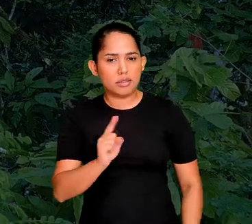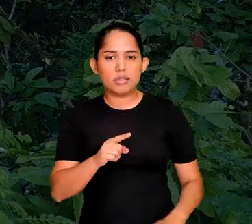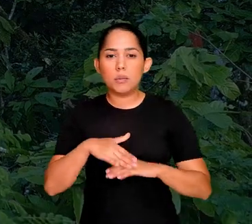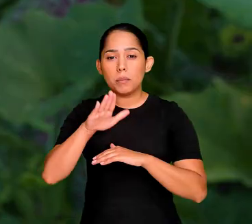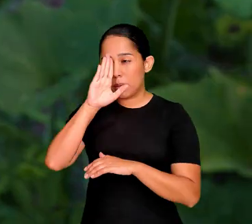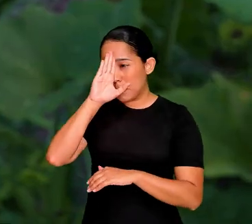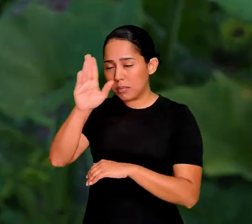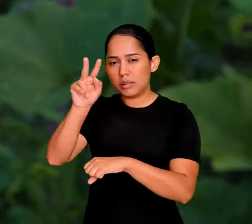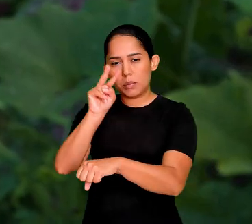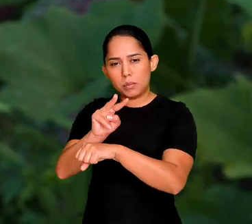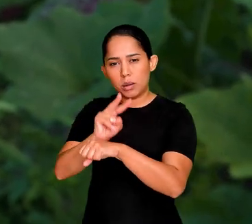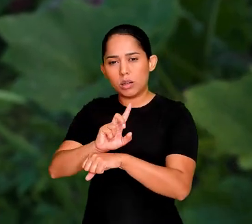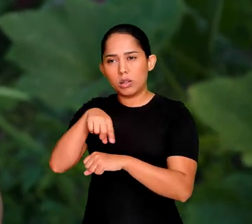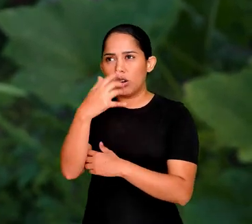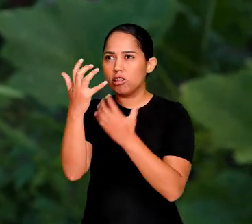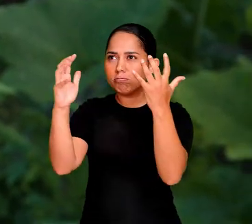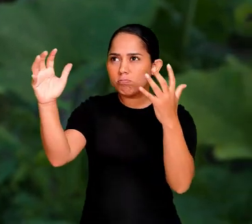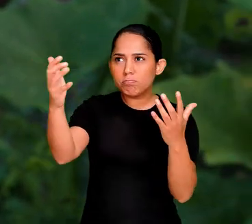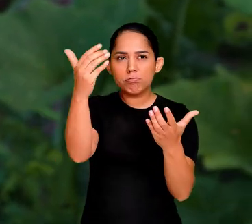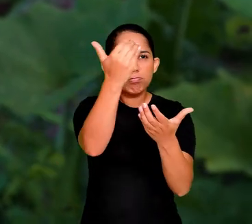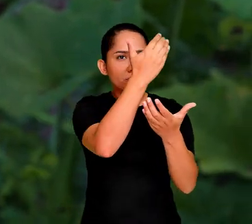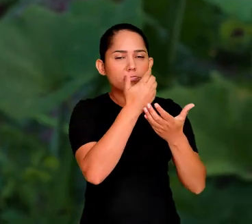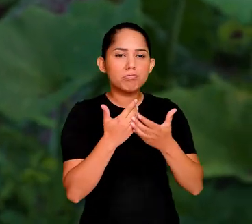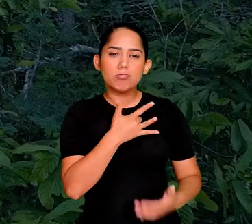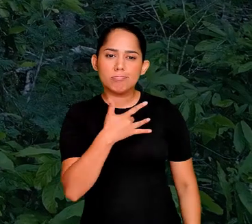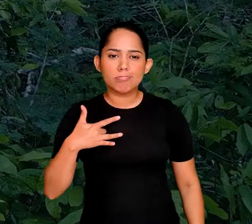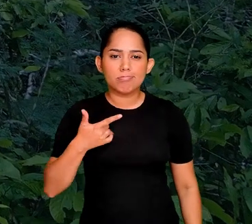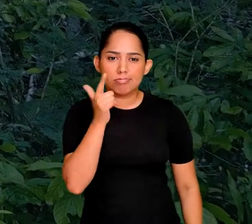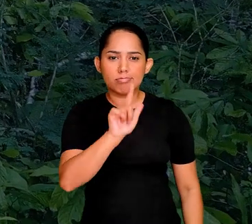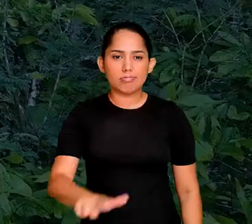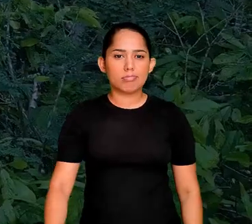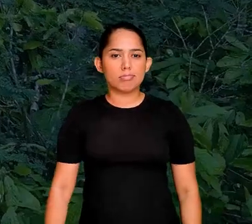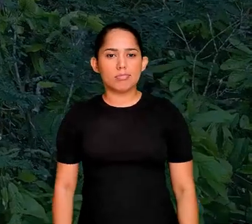e mais preservar para poder colher um alimento com mais saúde.